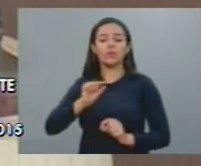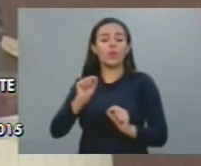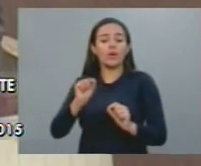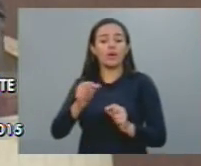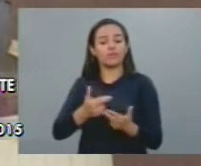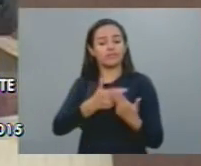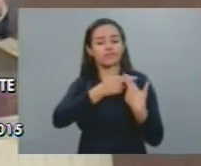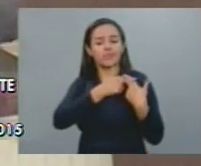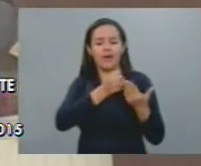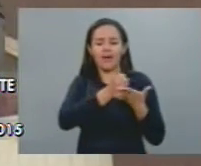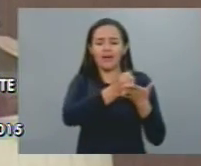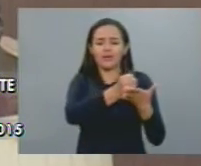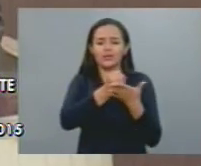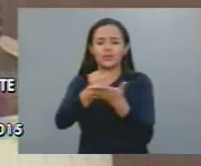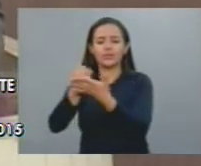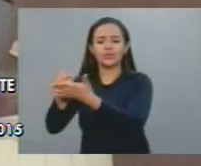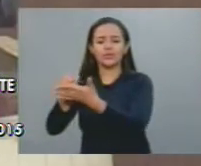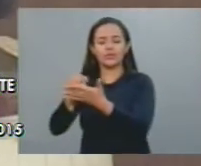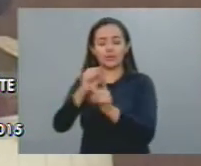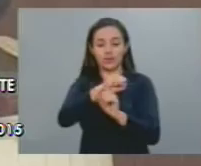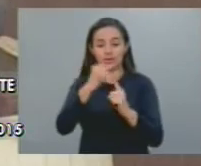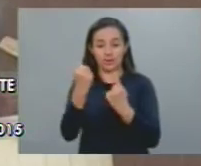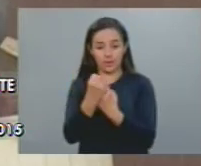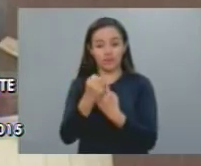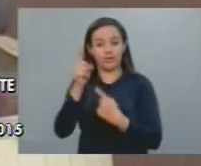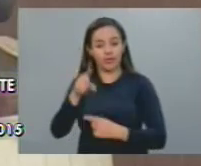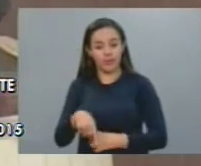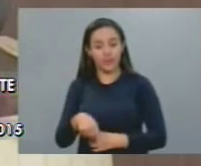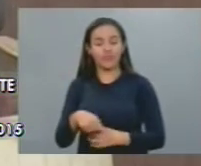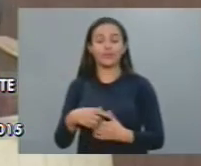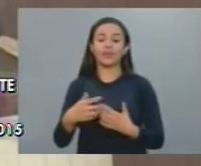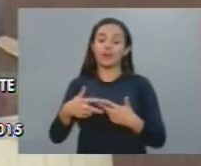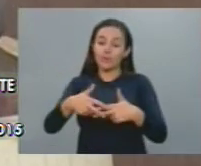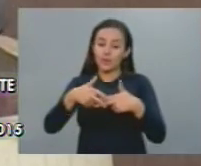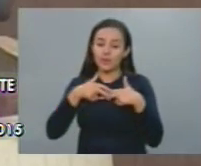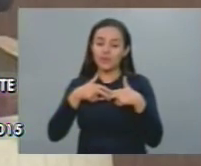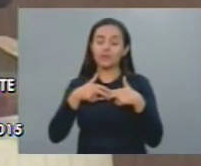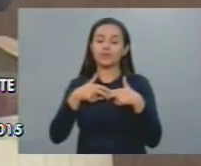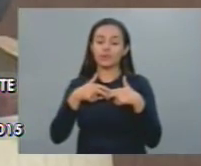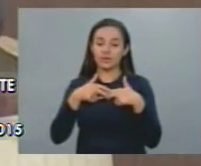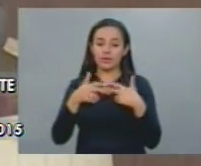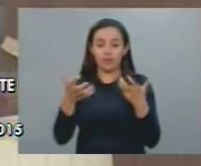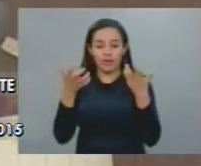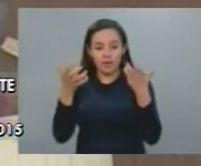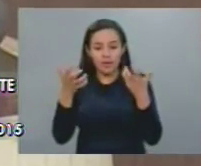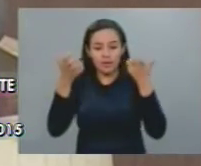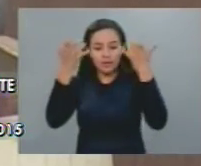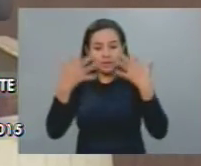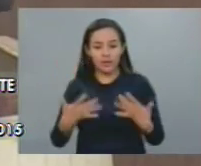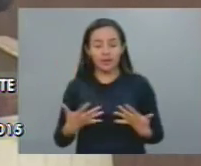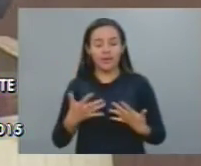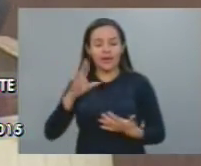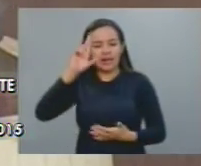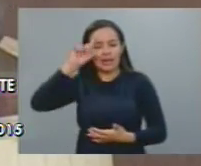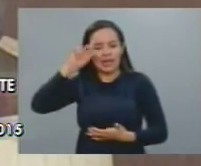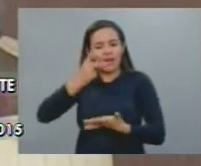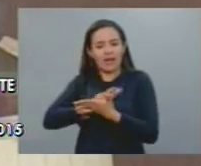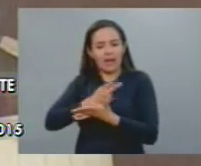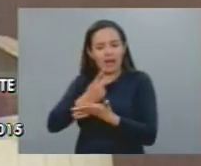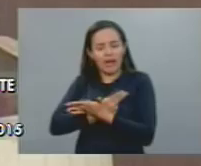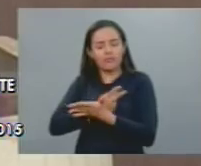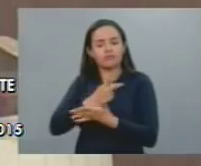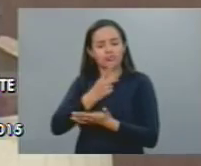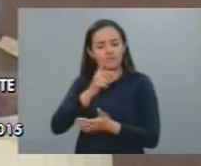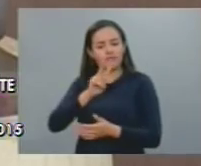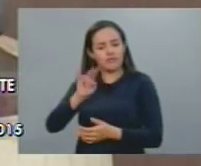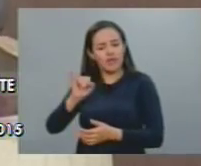sociais. Há muito a aprender. Portanto, eu queria, sobretudo, começar dizendo que os erros havidos, eles, obviamente,